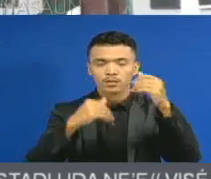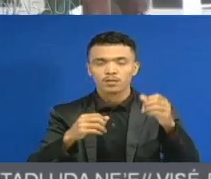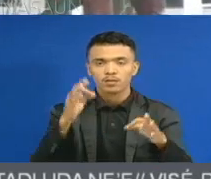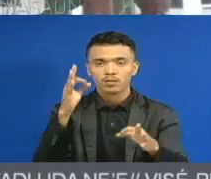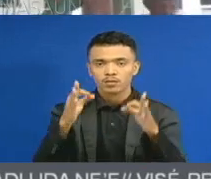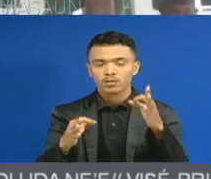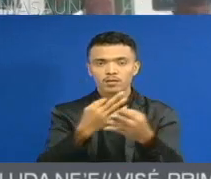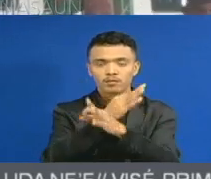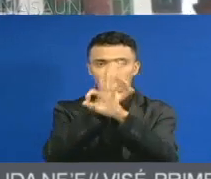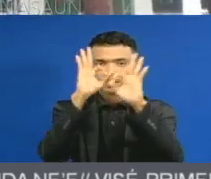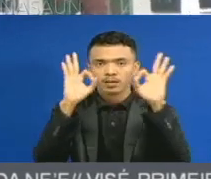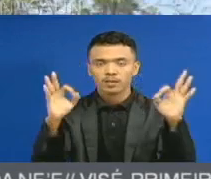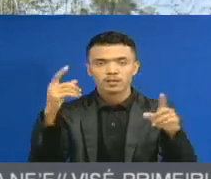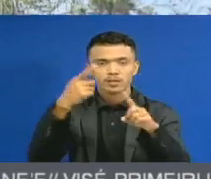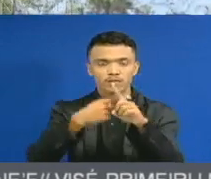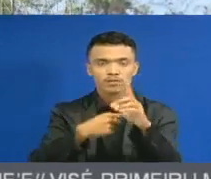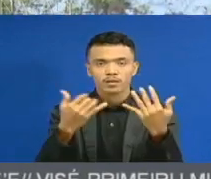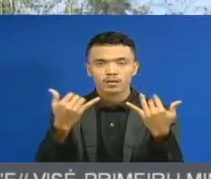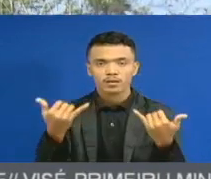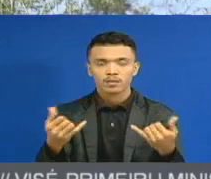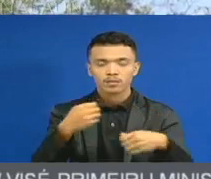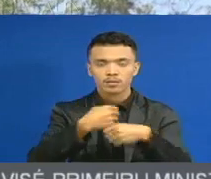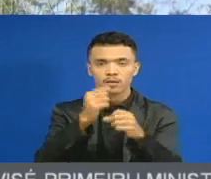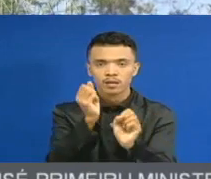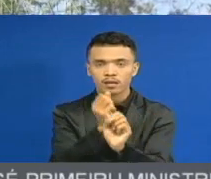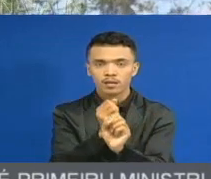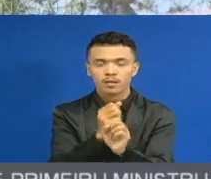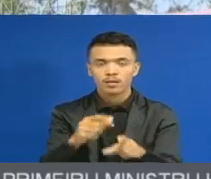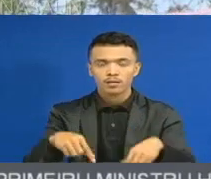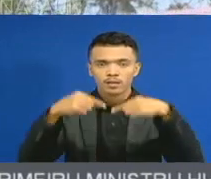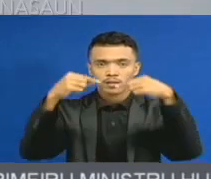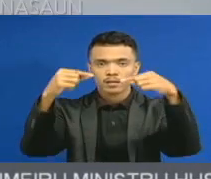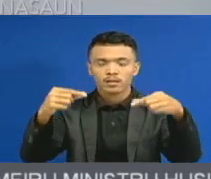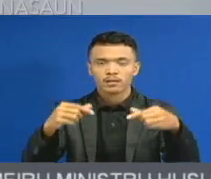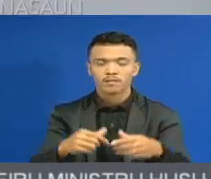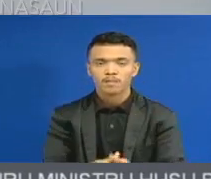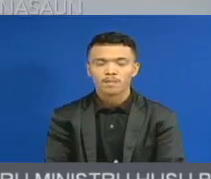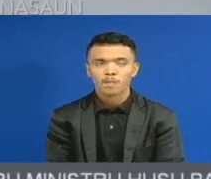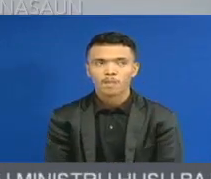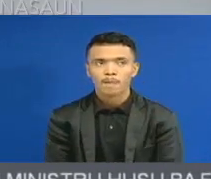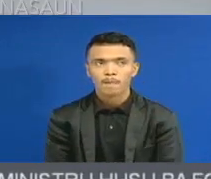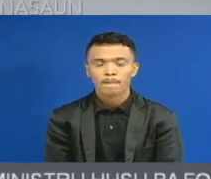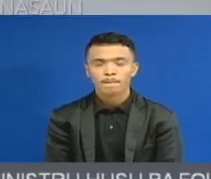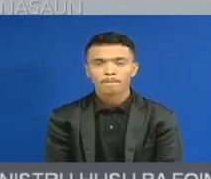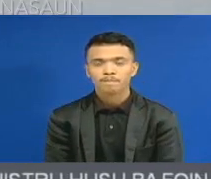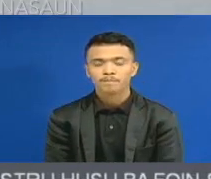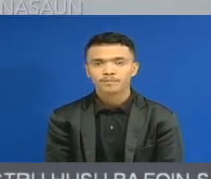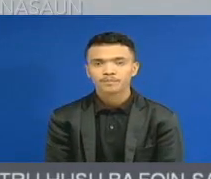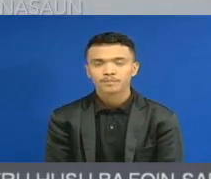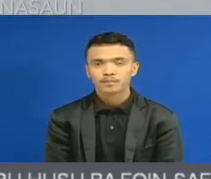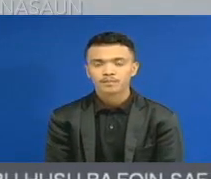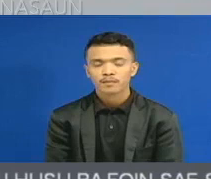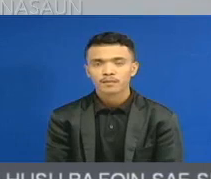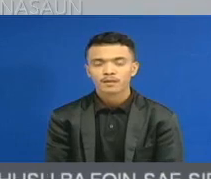ne bele finaliza ona e fulan ne no halo ona termo entrega. Ele é serviço a